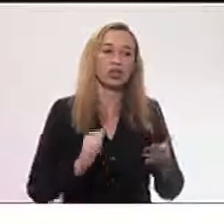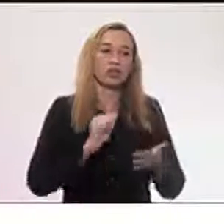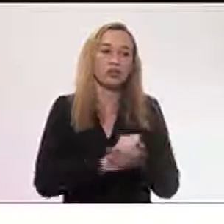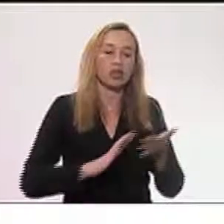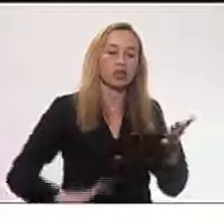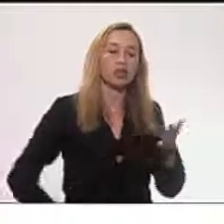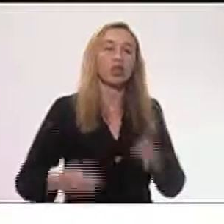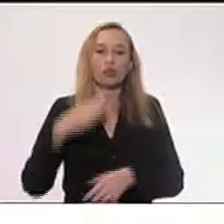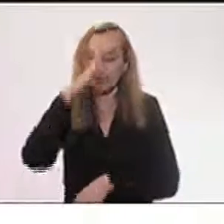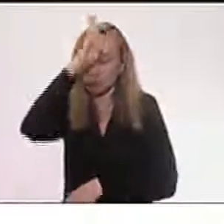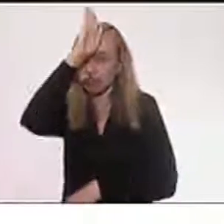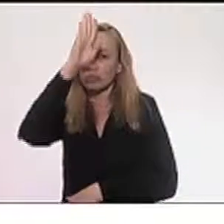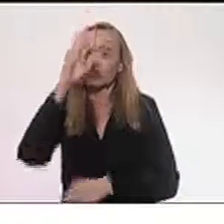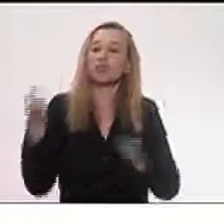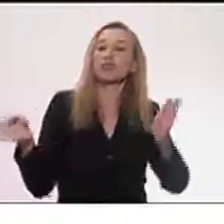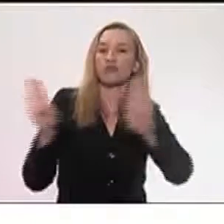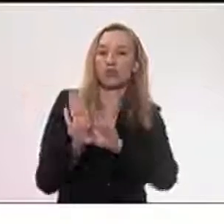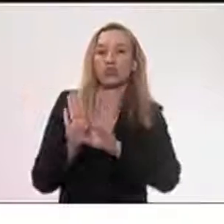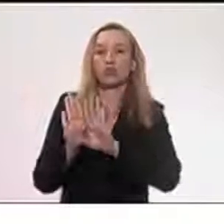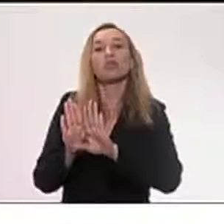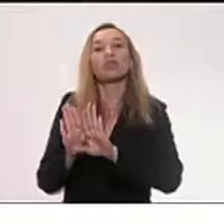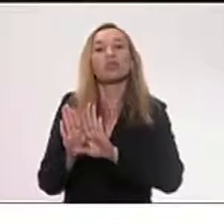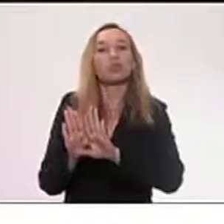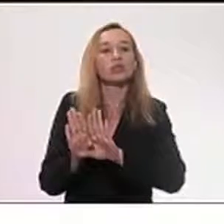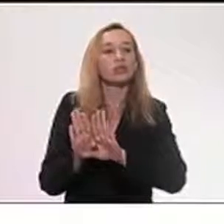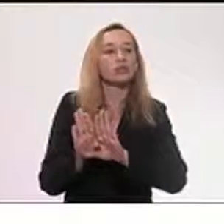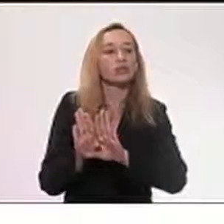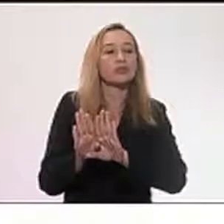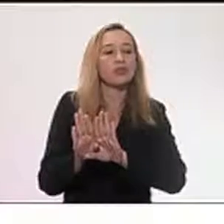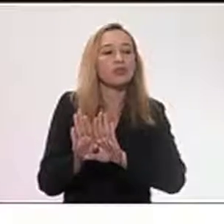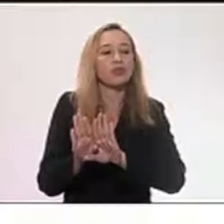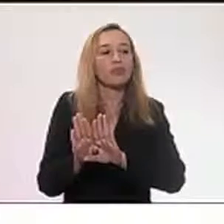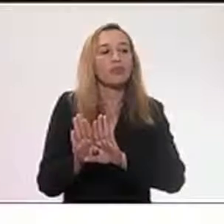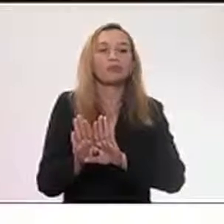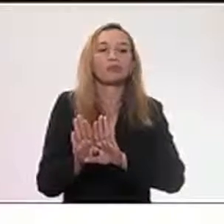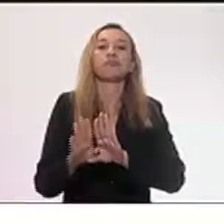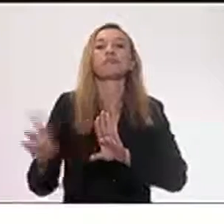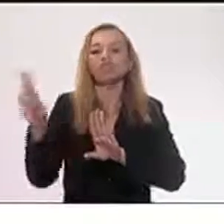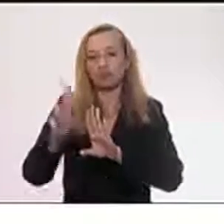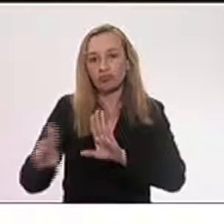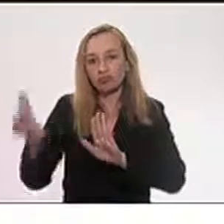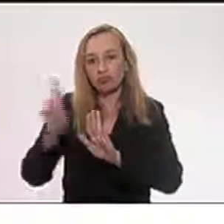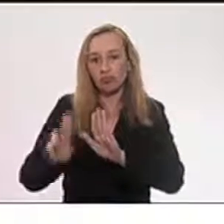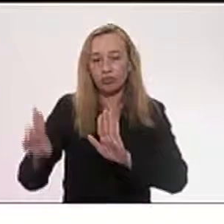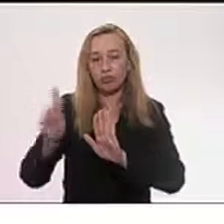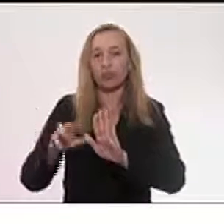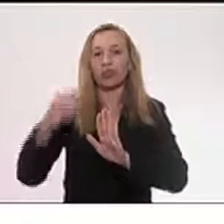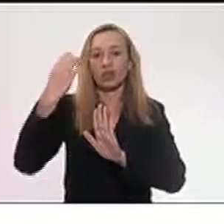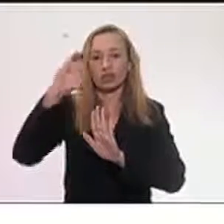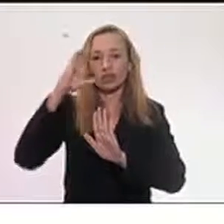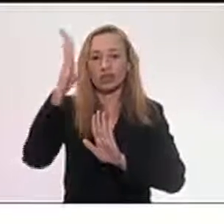de destruição, de fechamento, de, enfim, apequenamento das universidades e da ciência brasileira. Muito obrigado.